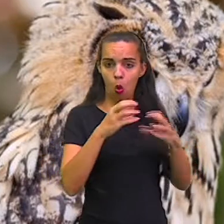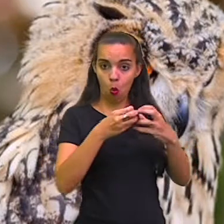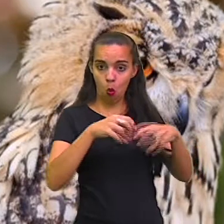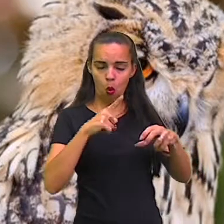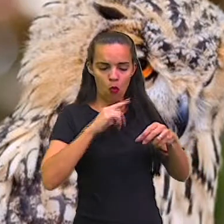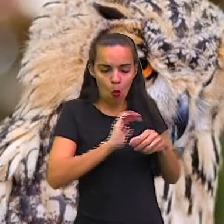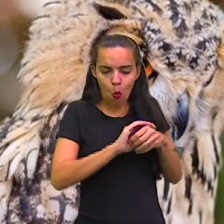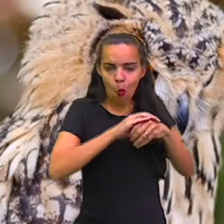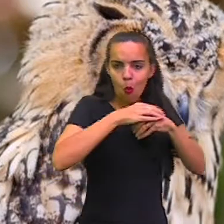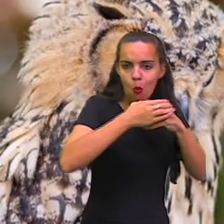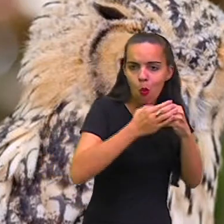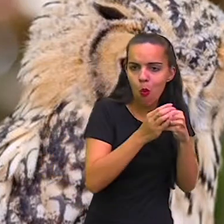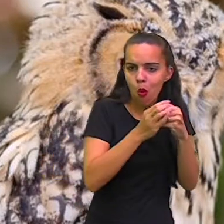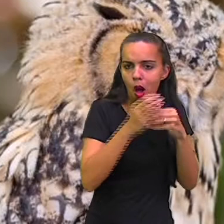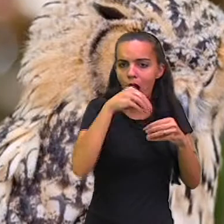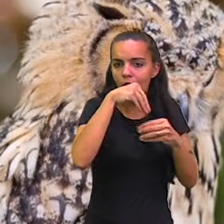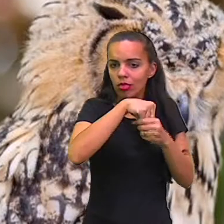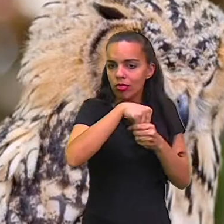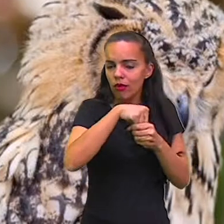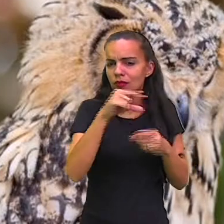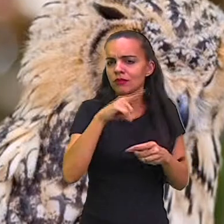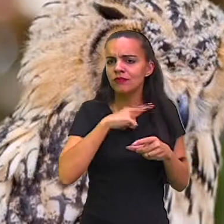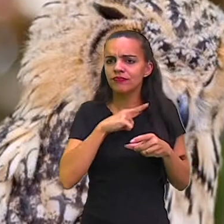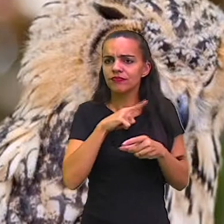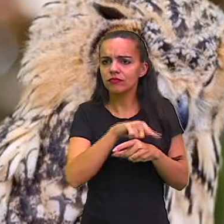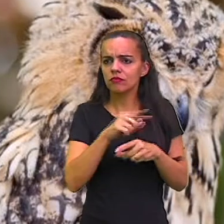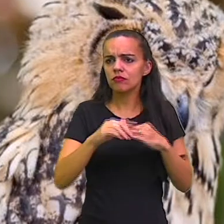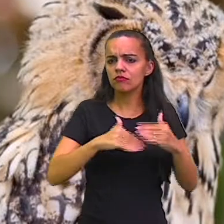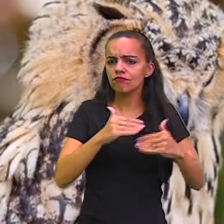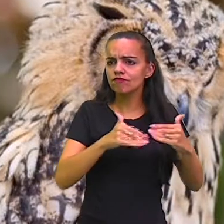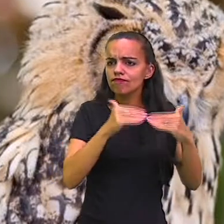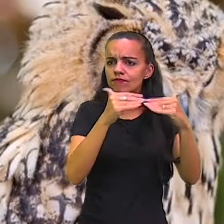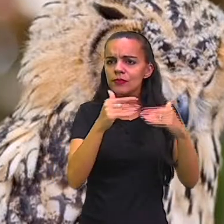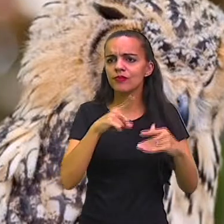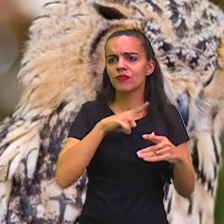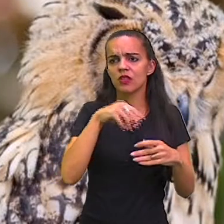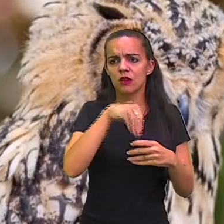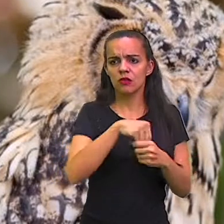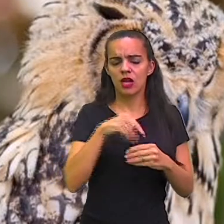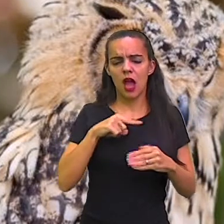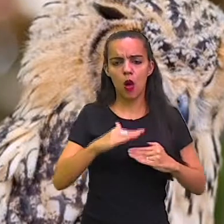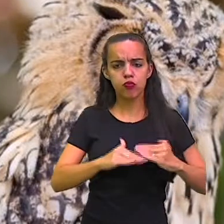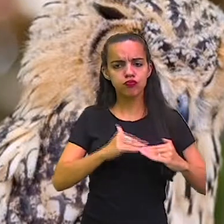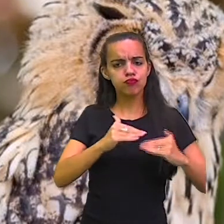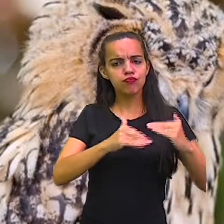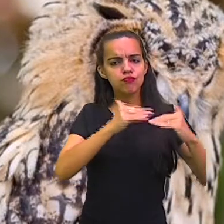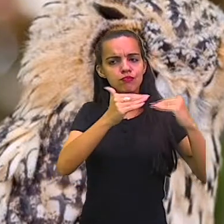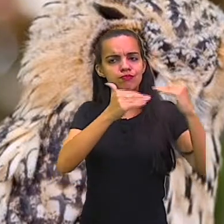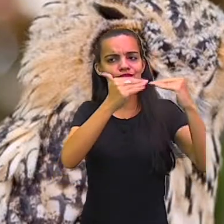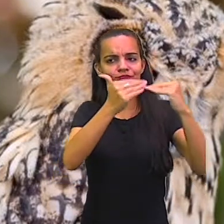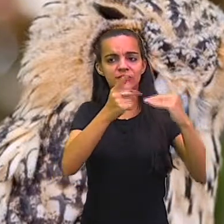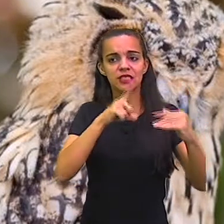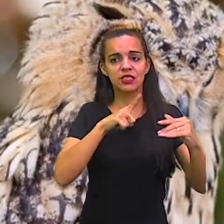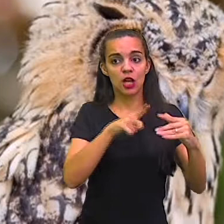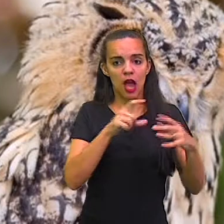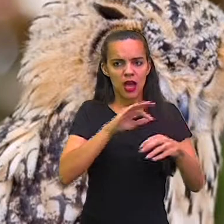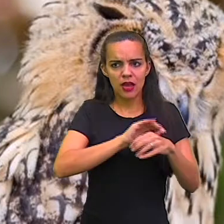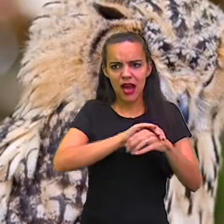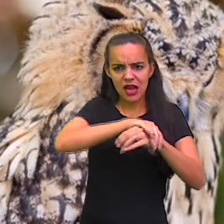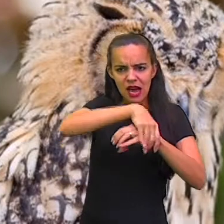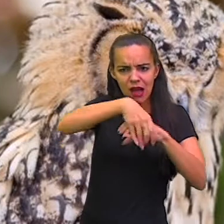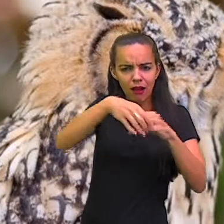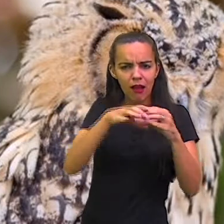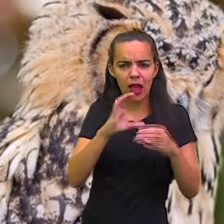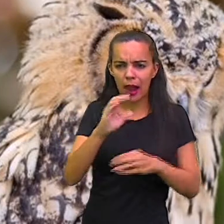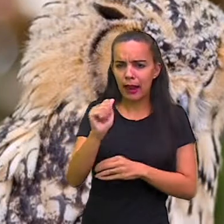uma bolsa preenchida com líquido dentro da qual o embrião se desenvolve em uma casca de